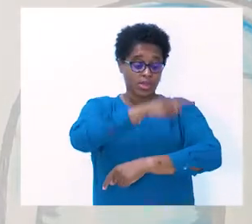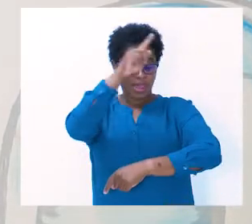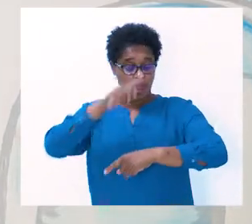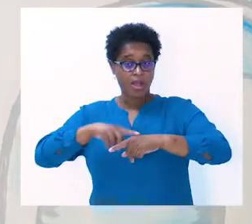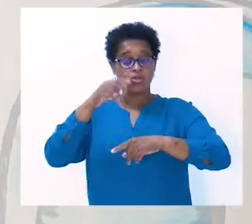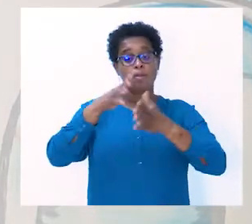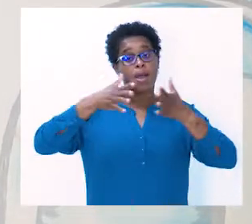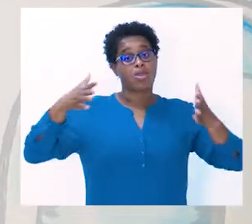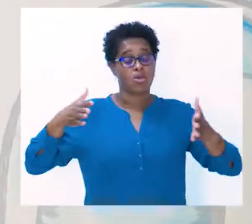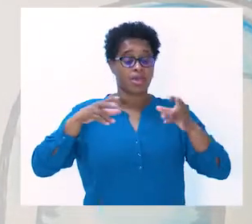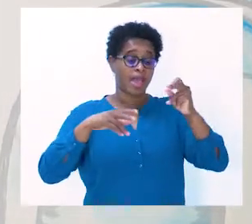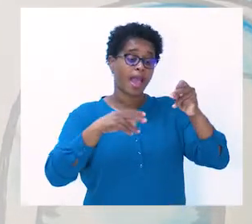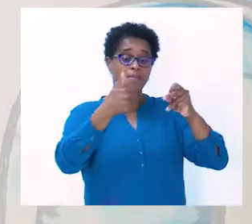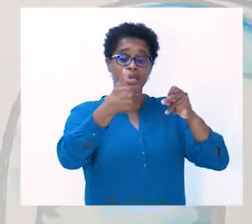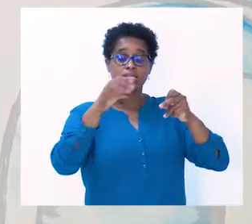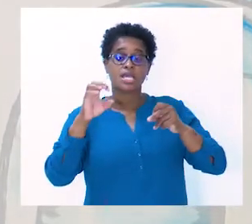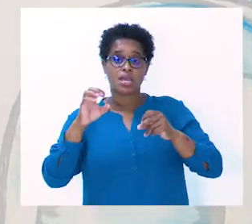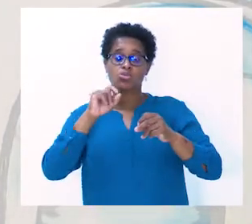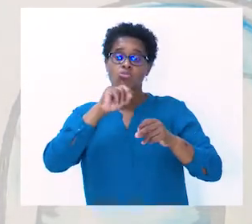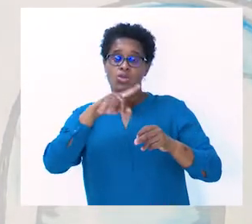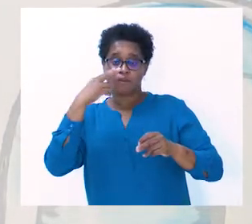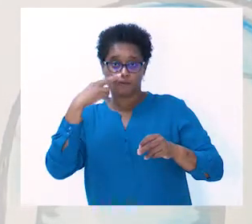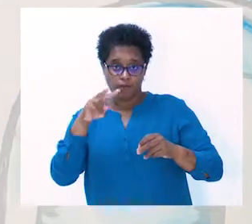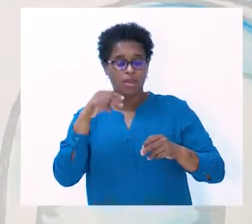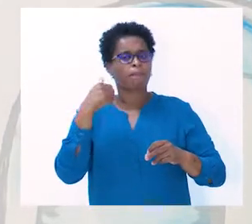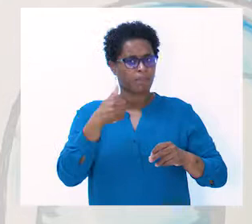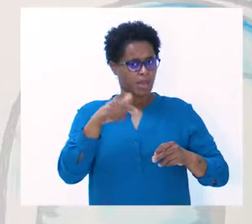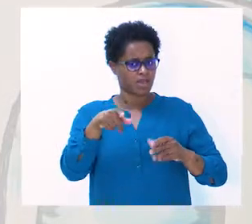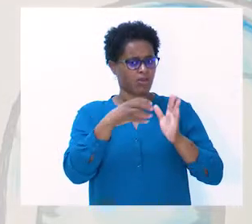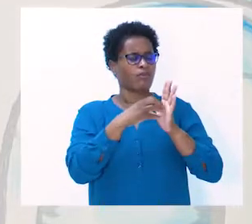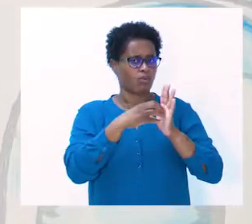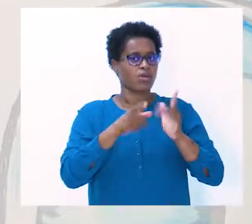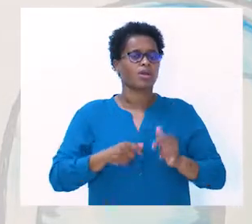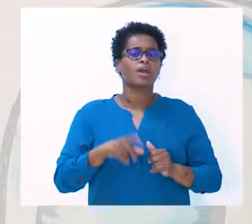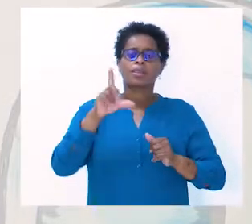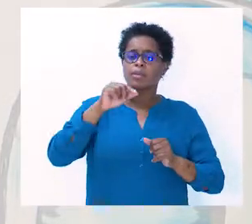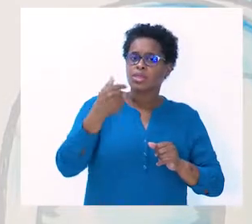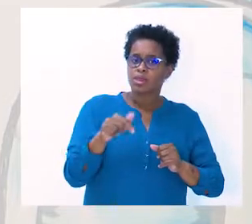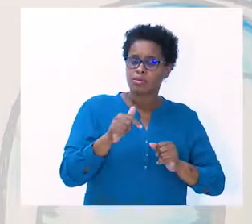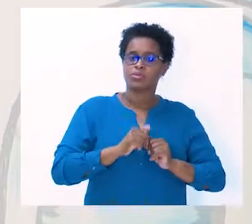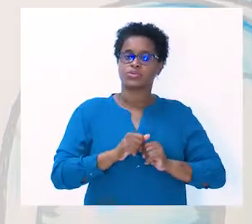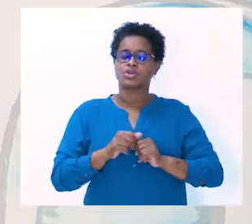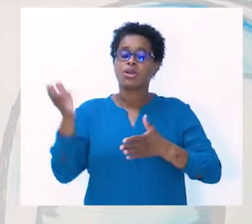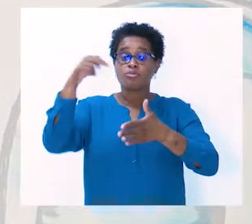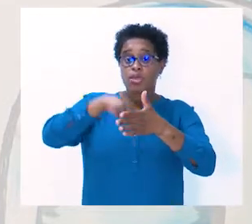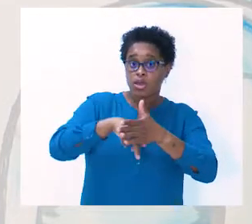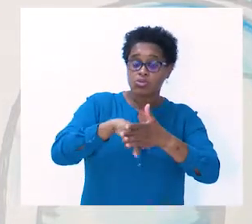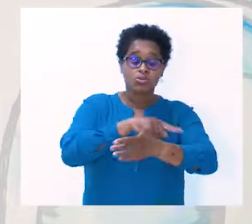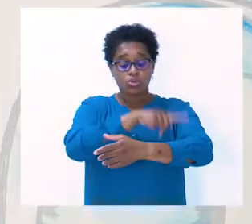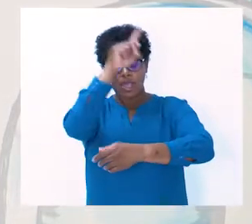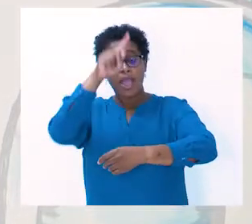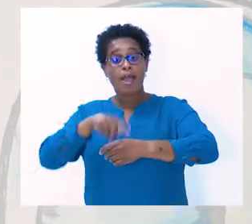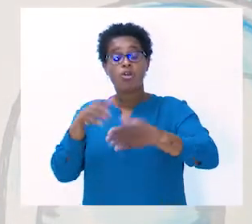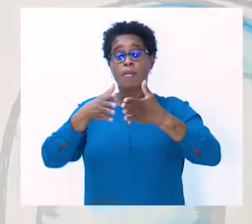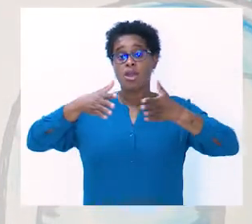maior, que é ABC, podemos visualizar muito bem aqui na figura, e temos também, dentro de um